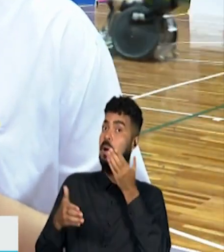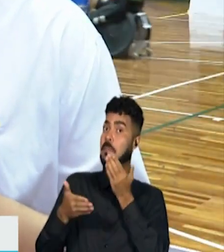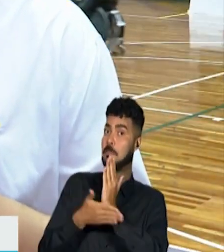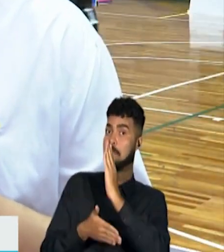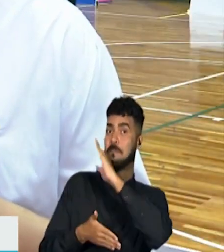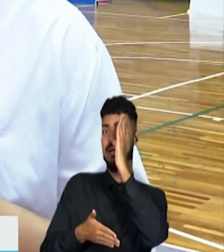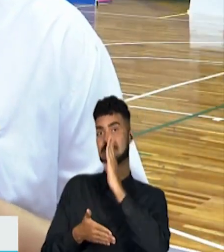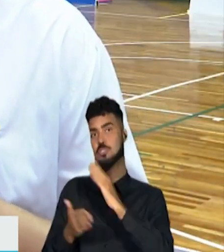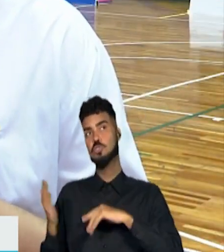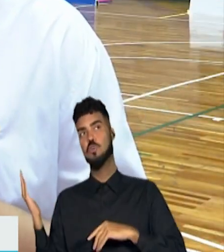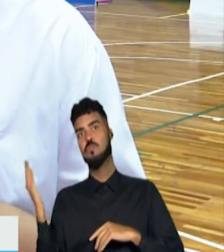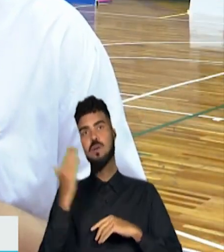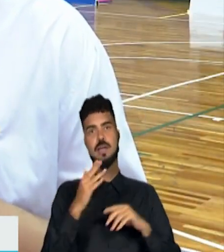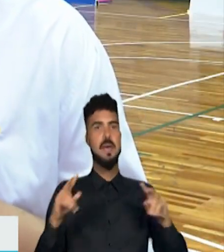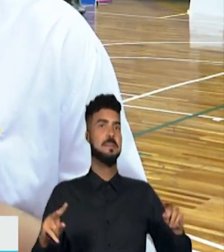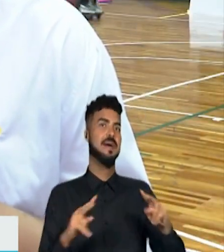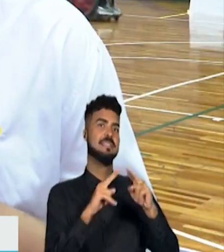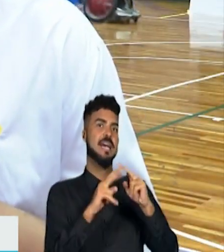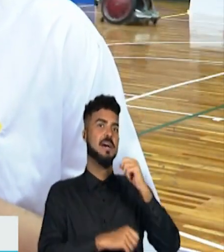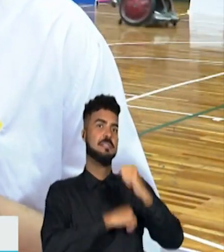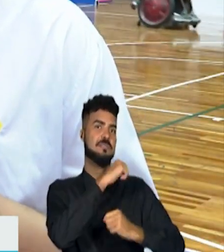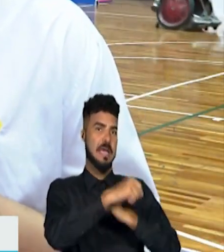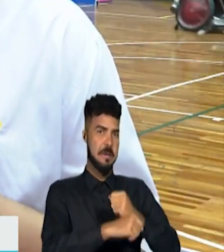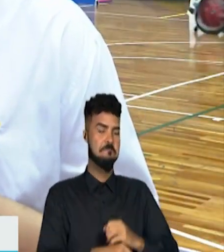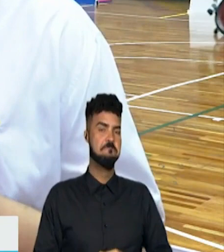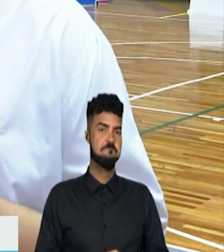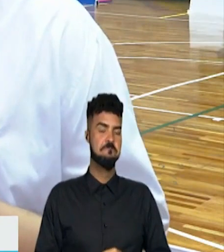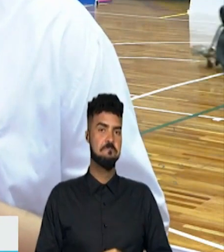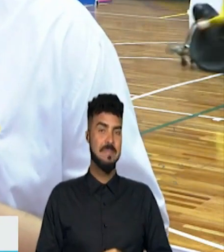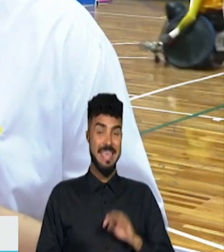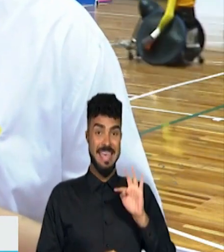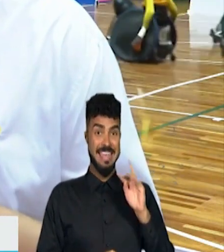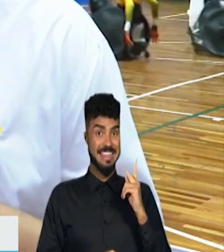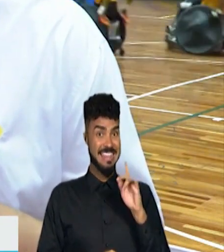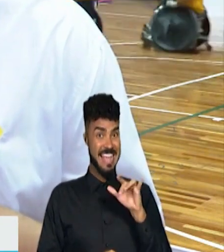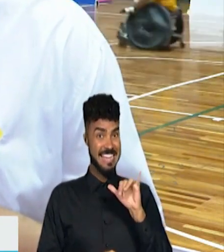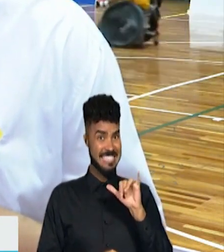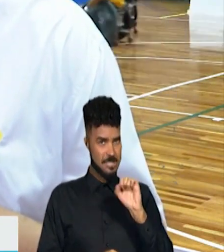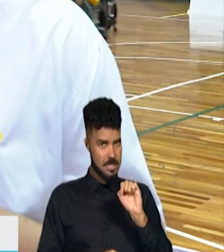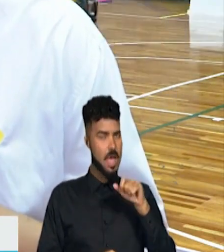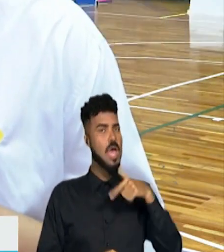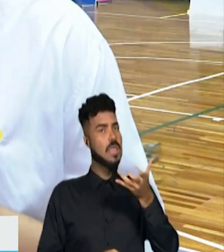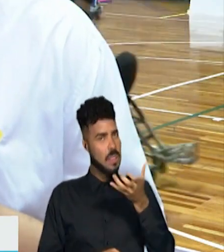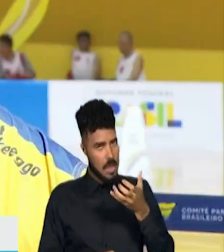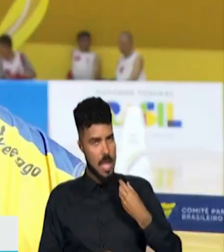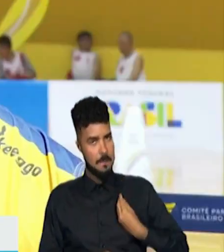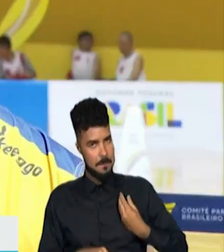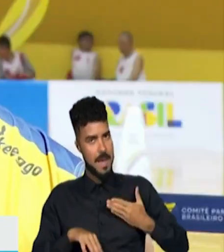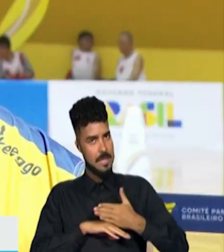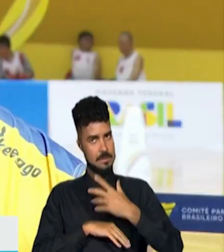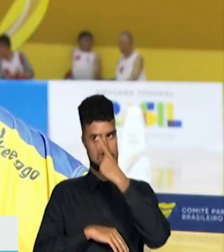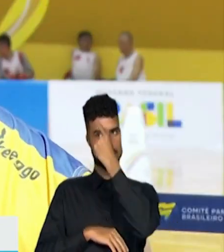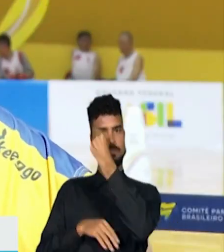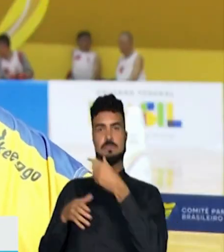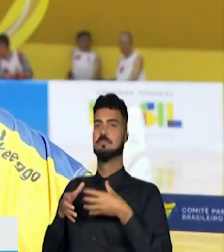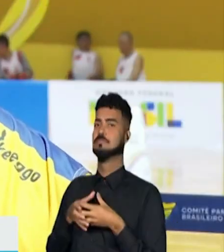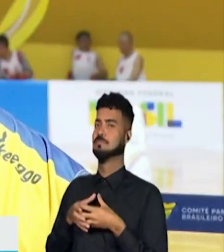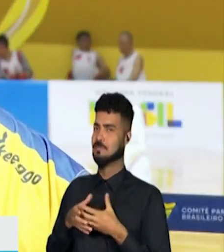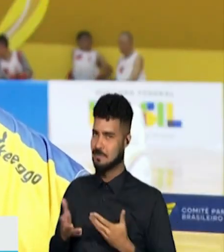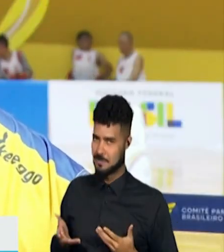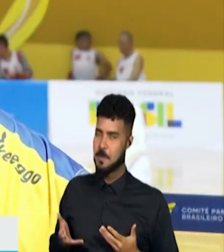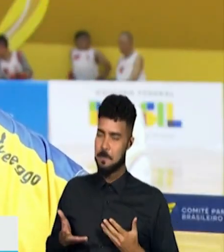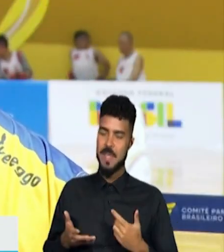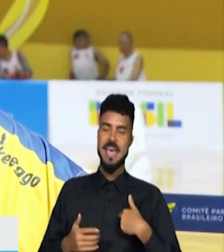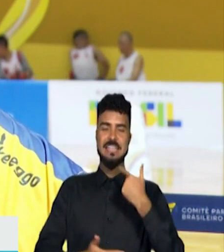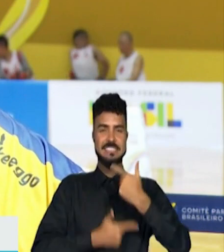à Paralimpíada de Paris no ano que vem. E o Thales quer fazer parte deste grupo. A gente vem fazendo um bom trabalho,